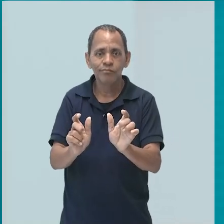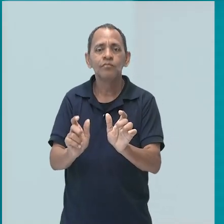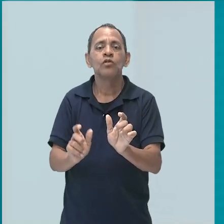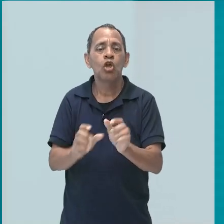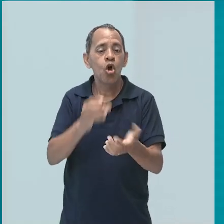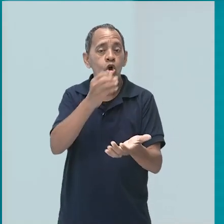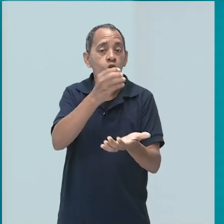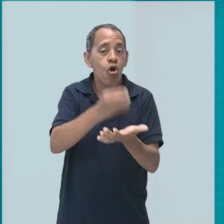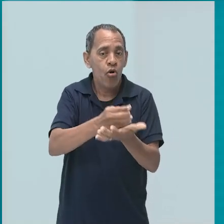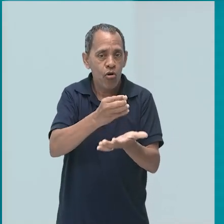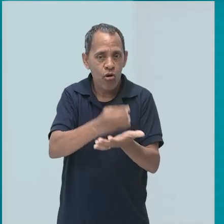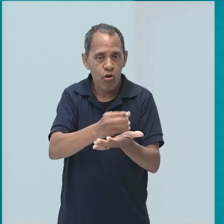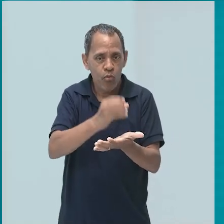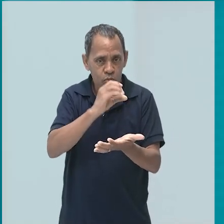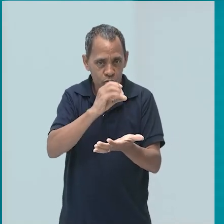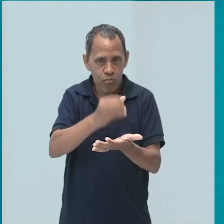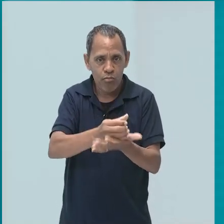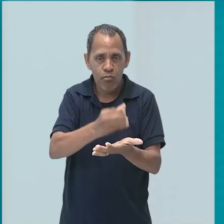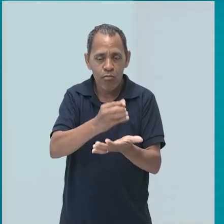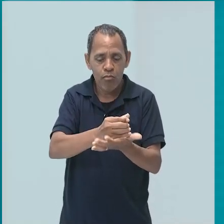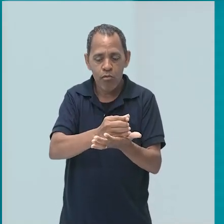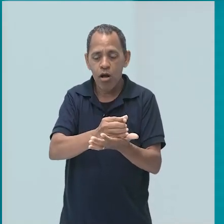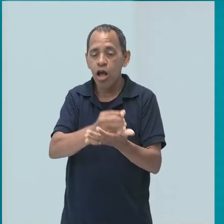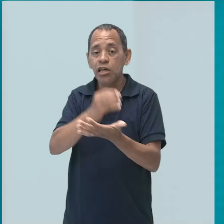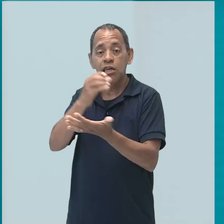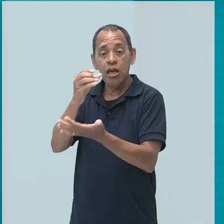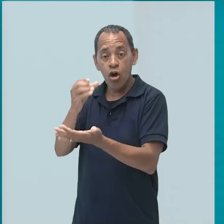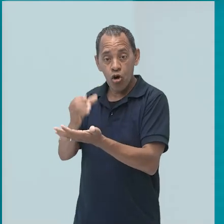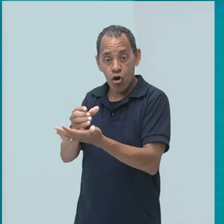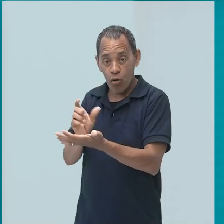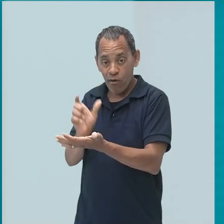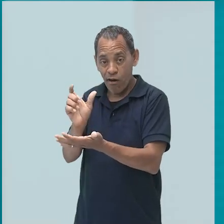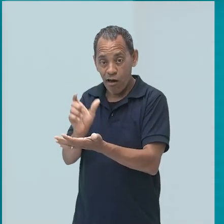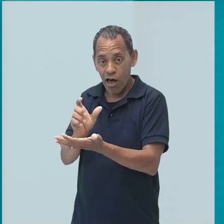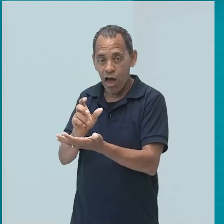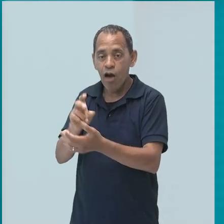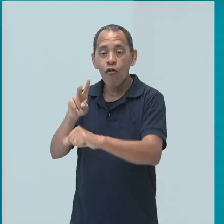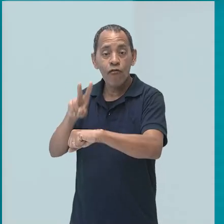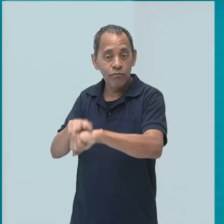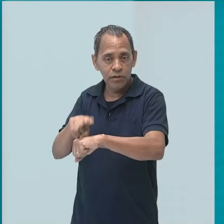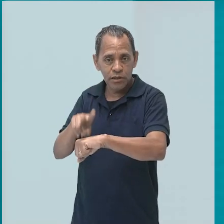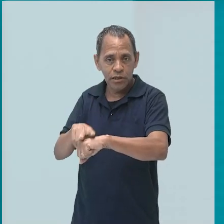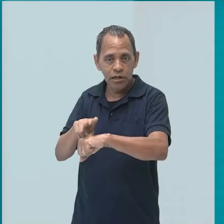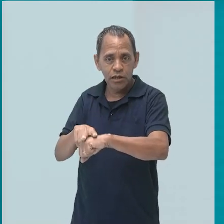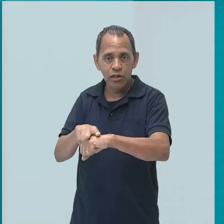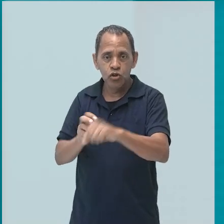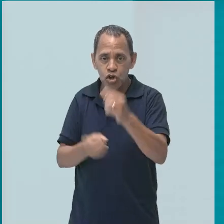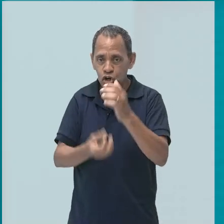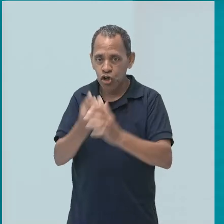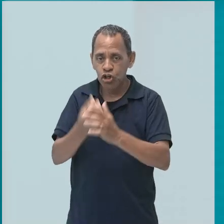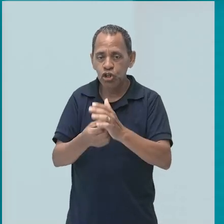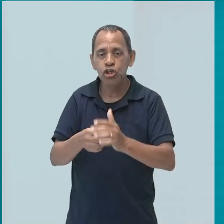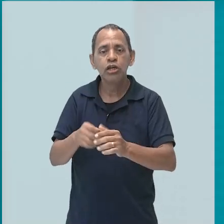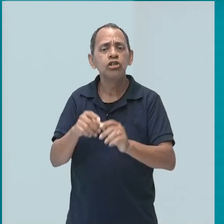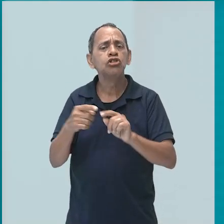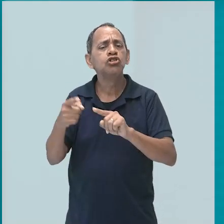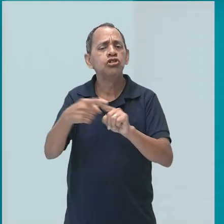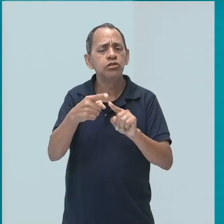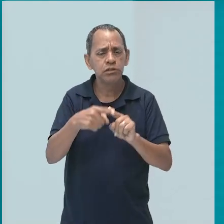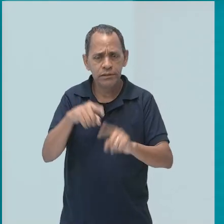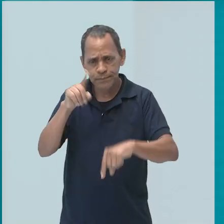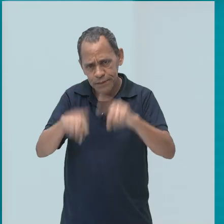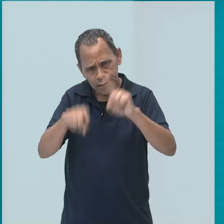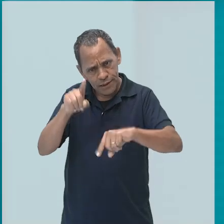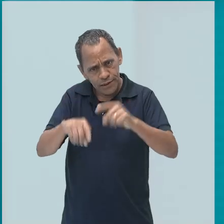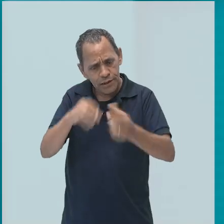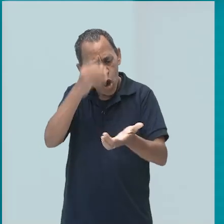E, percebam, é copo, e observem que estabelece para a gente dizendo o material ao qual